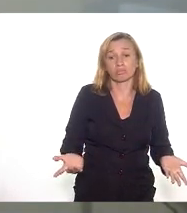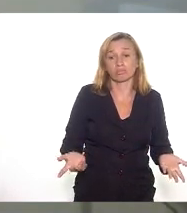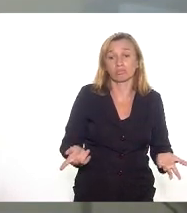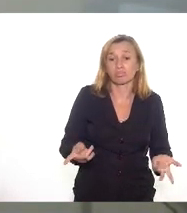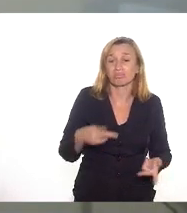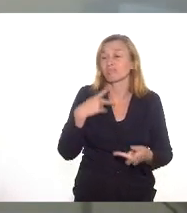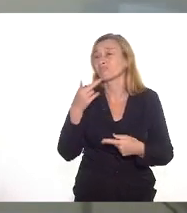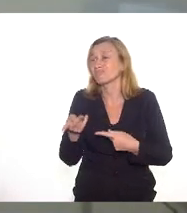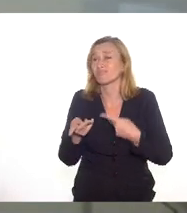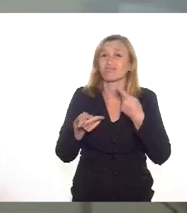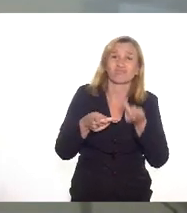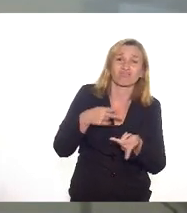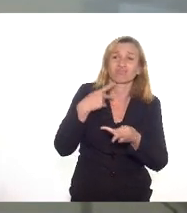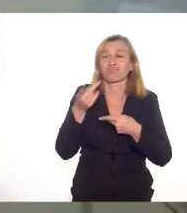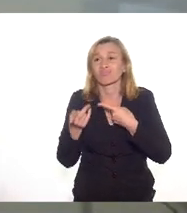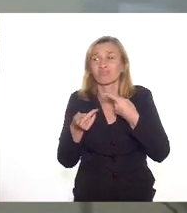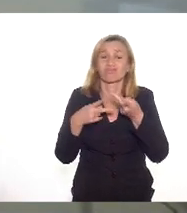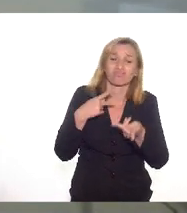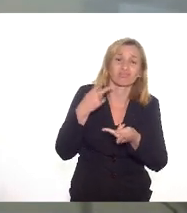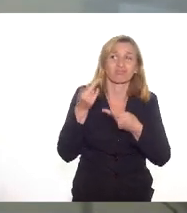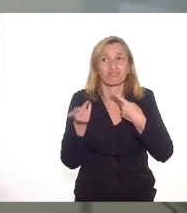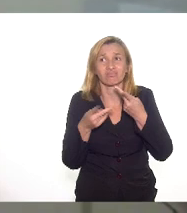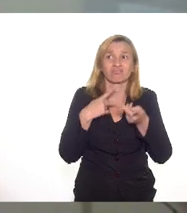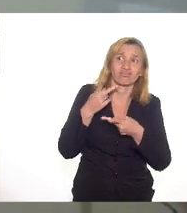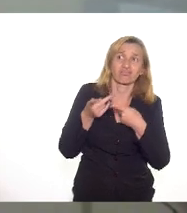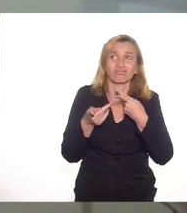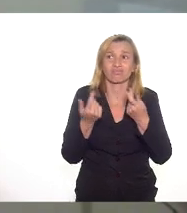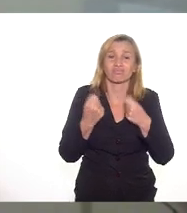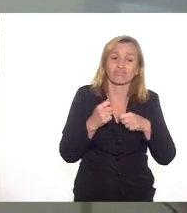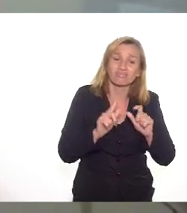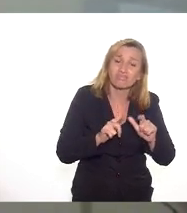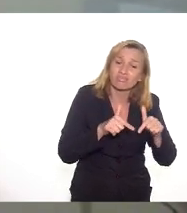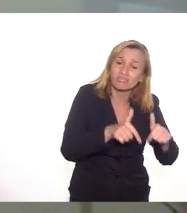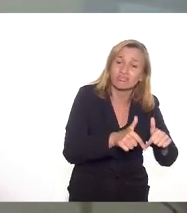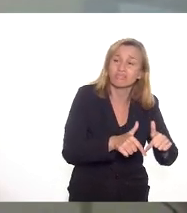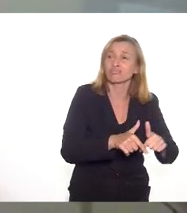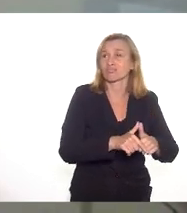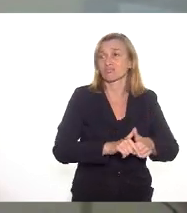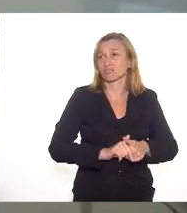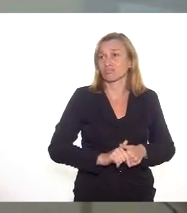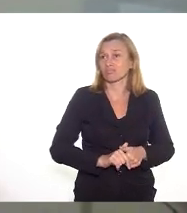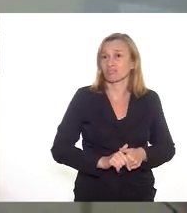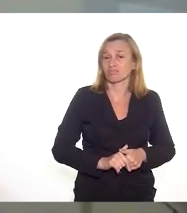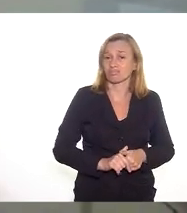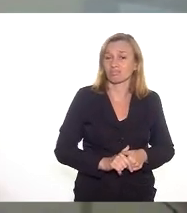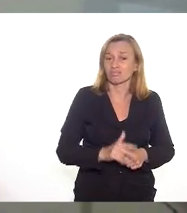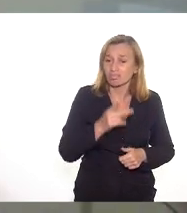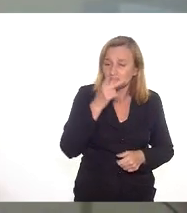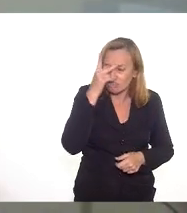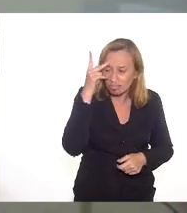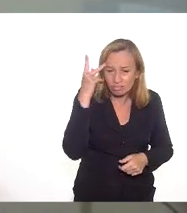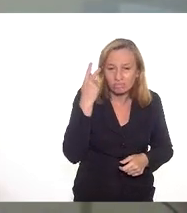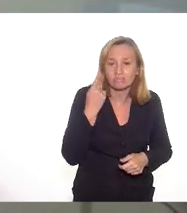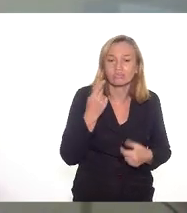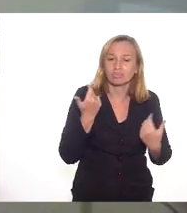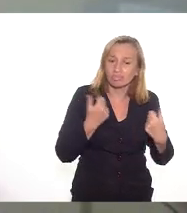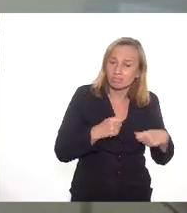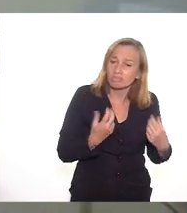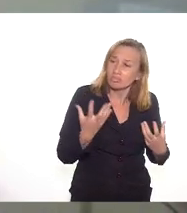que está cruzando os dados, que quer que não tenha erro, que ninguém receba duas vezes, etc.,